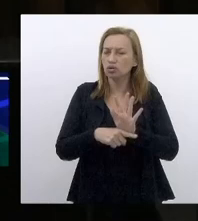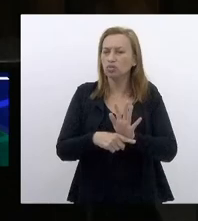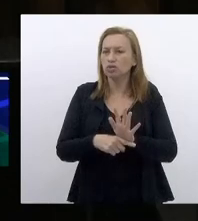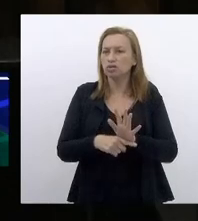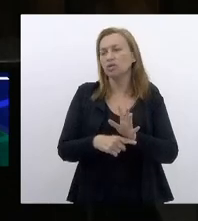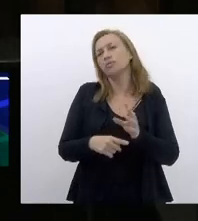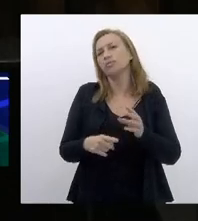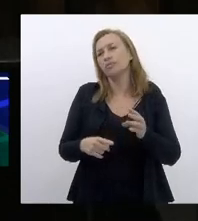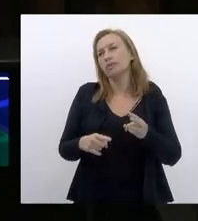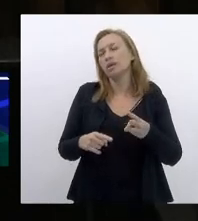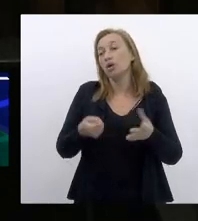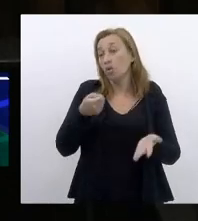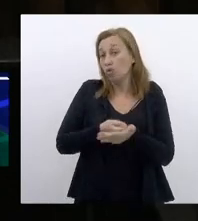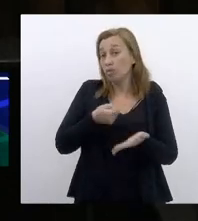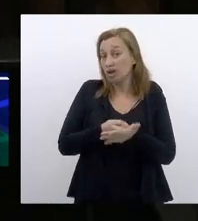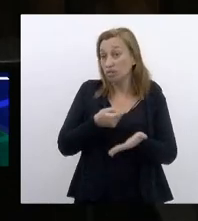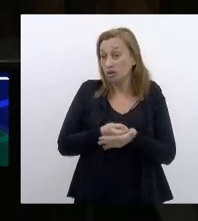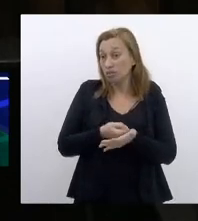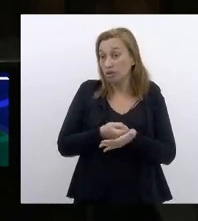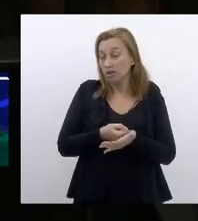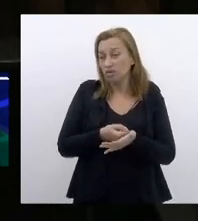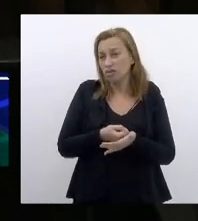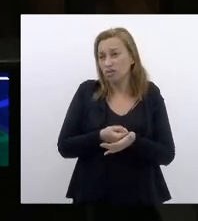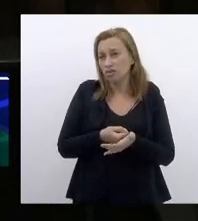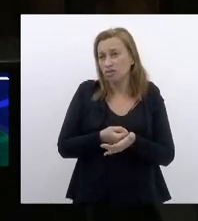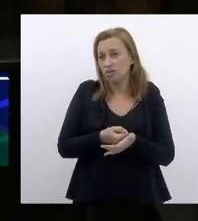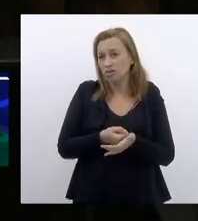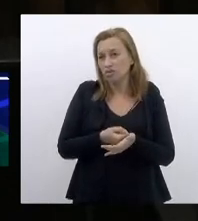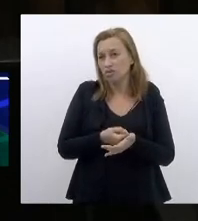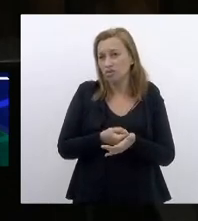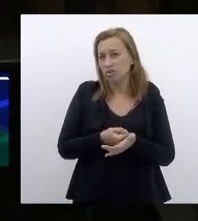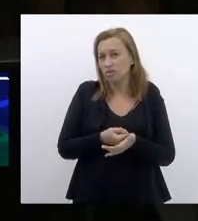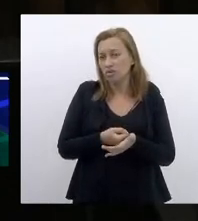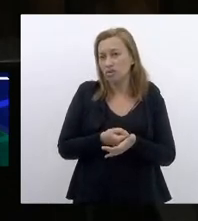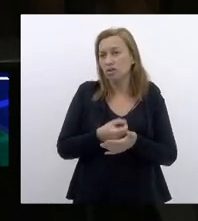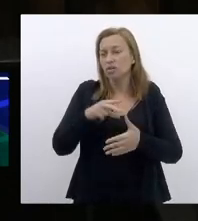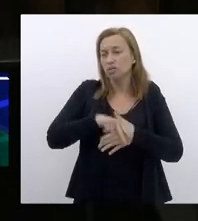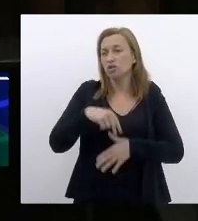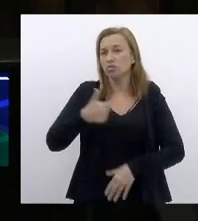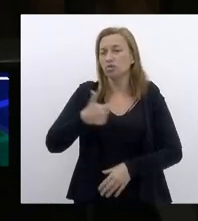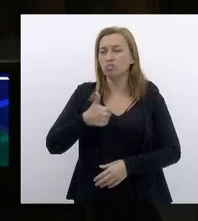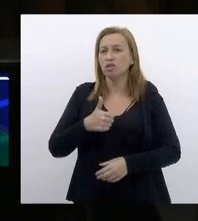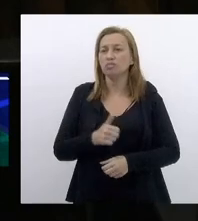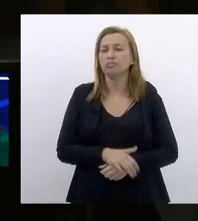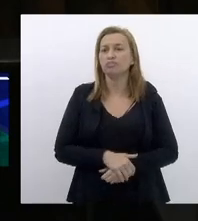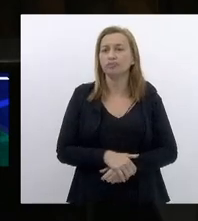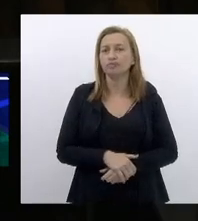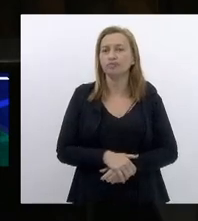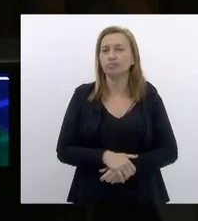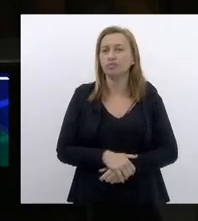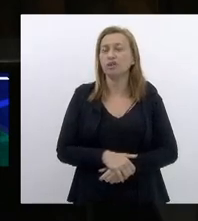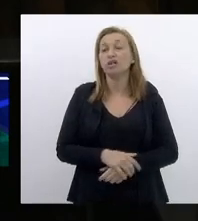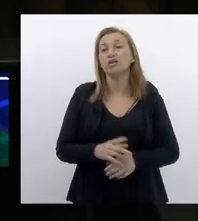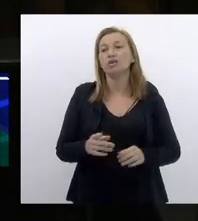deles, obrigatoriamente, o previsto no inciso 1º. E aí vai